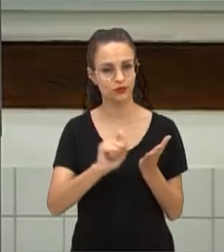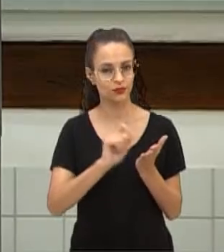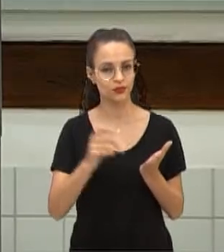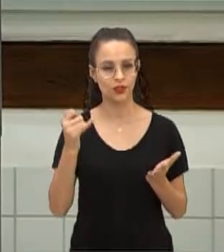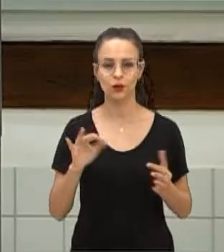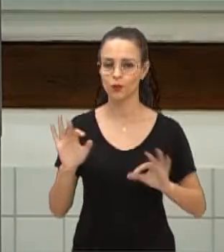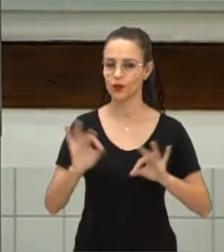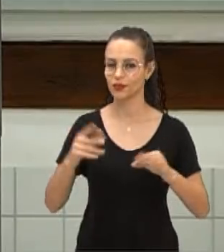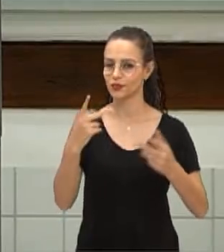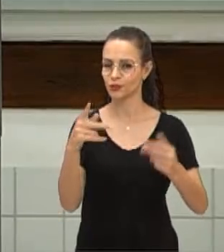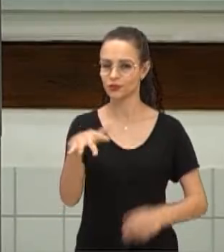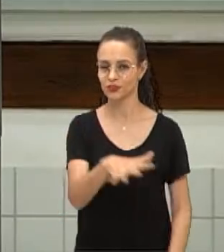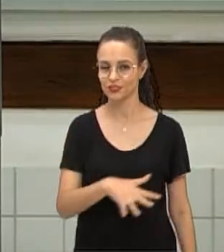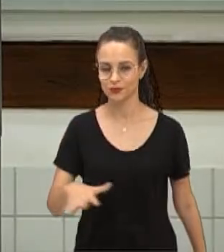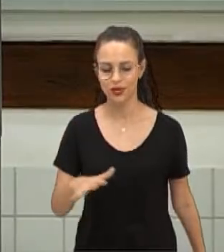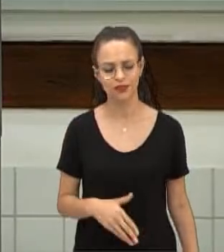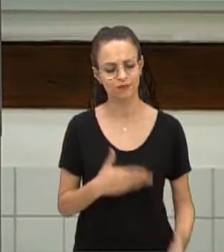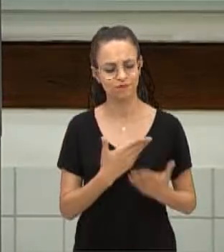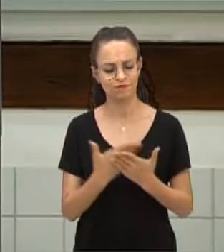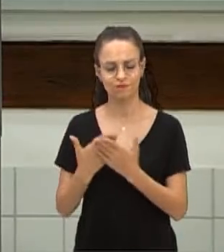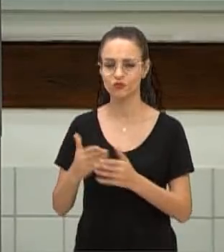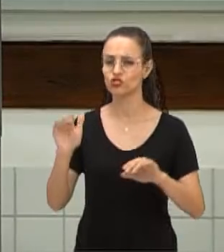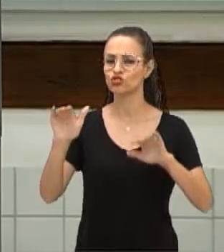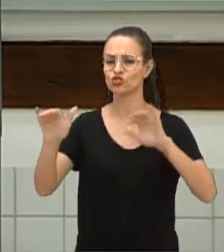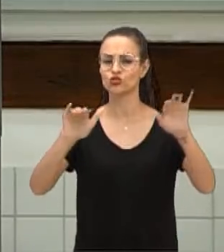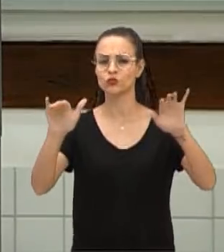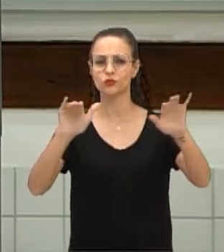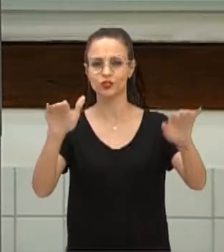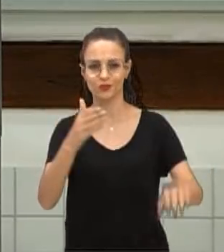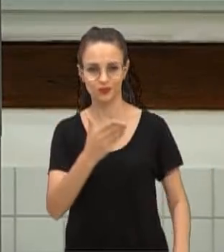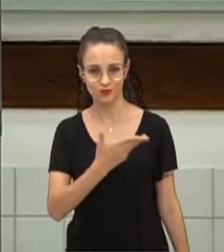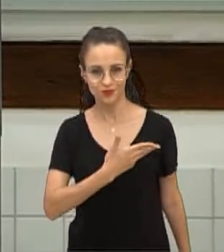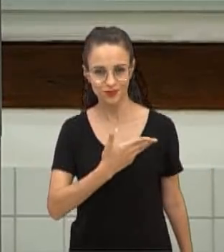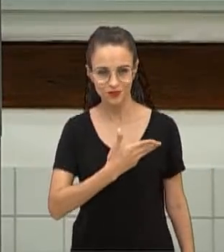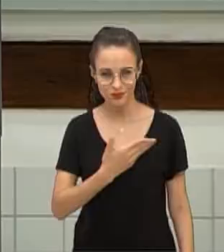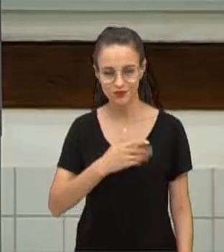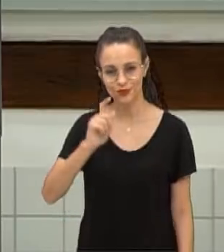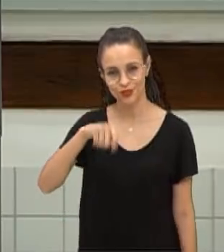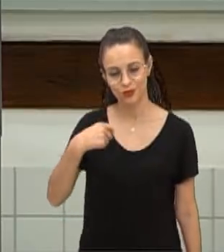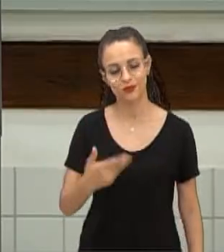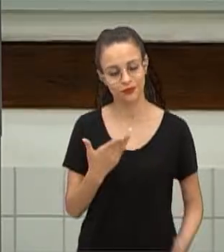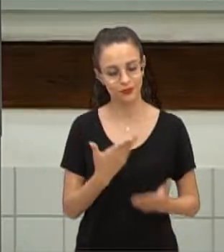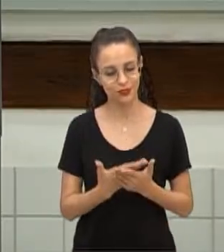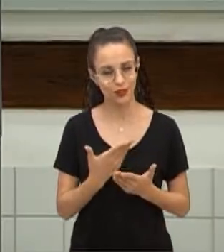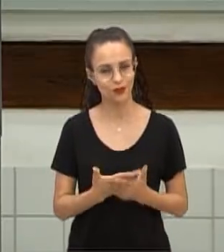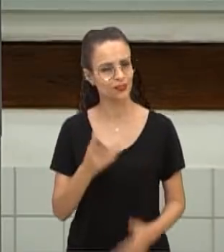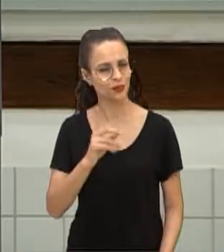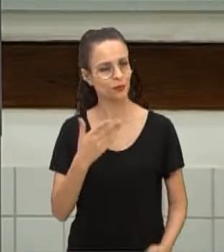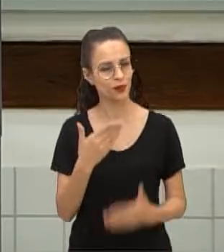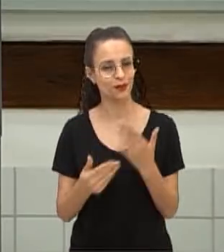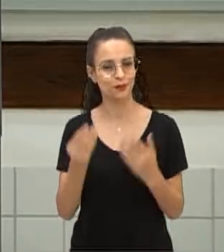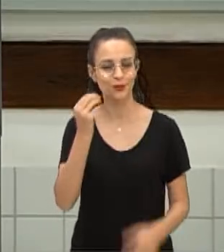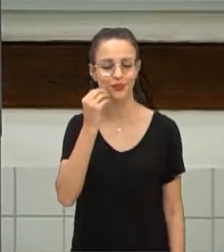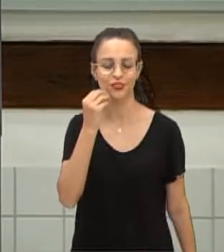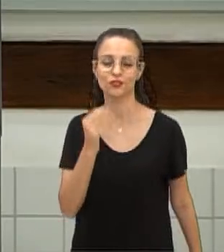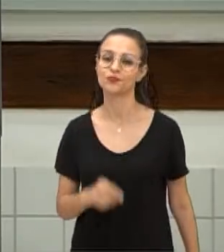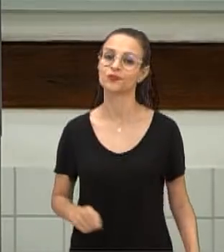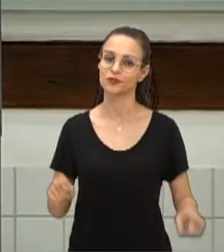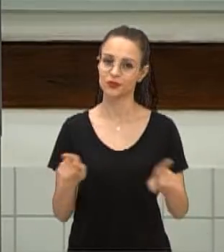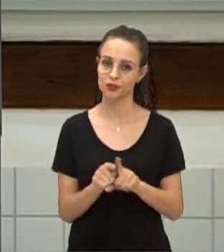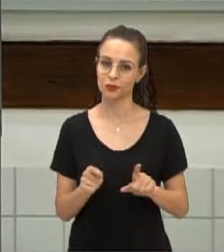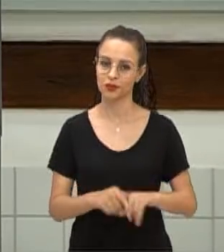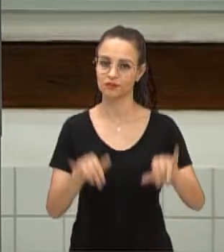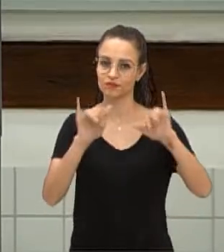espaço que vocês vão estudar, comuniquem os colegas dessa aula, é importante, não percam essa oportunidade. Também gostaria de dar